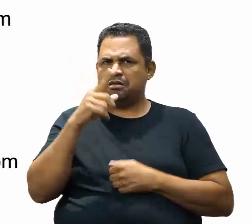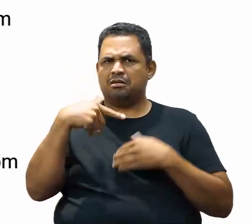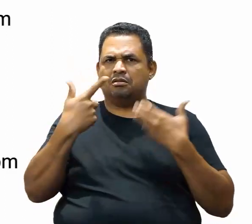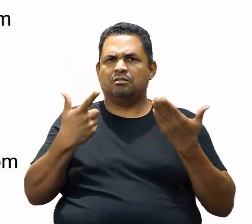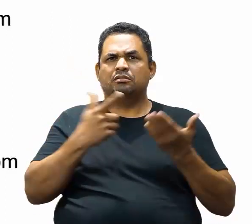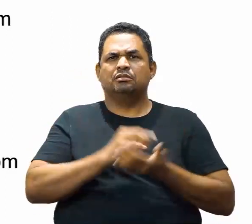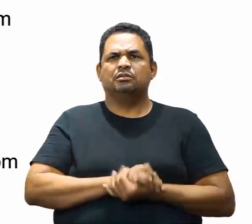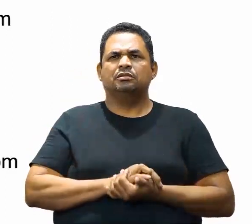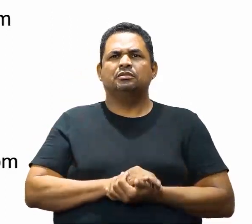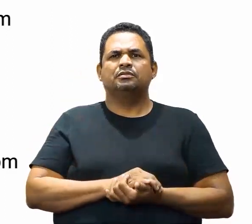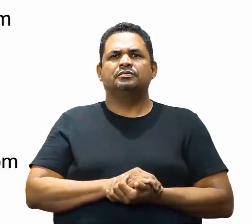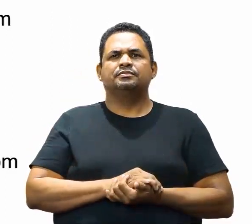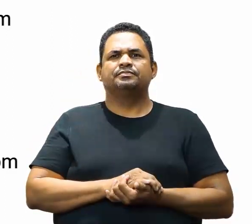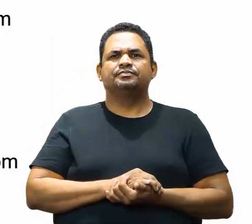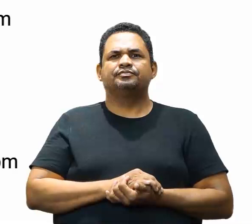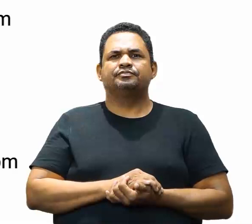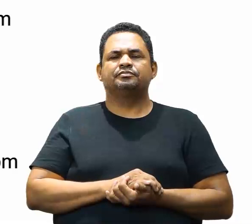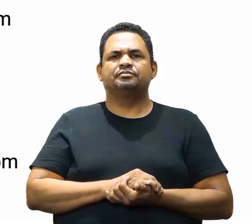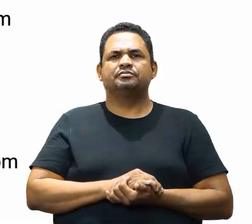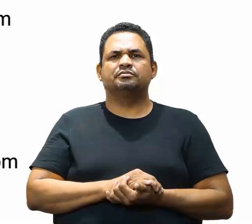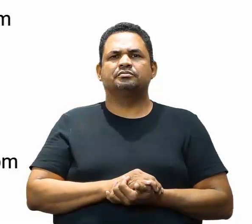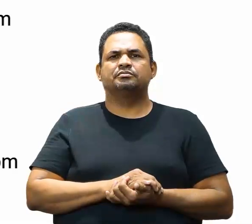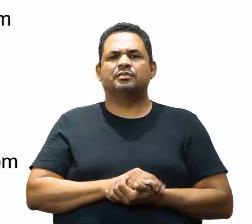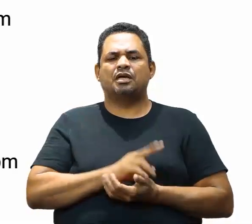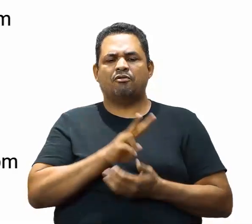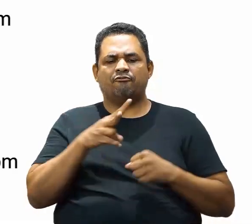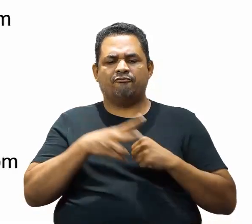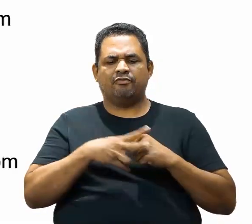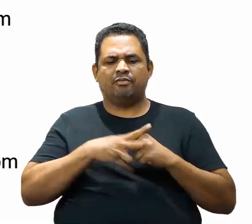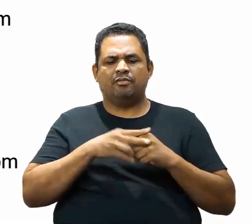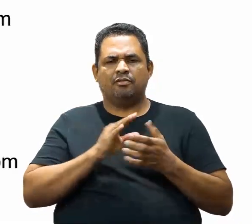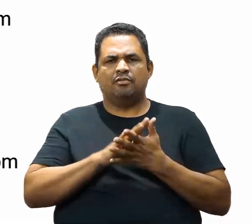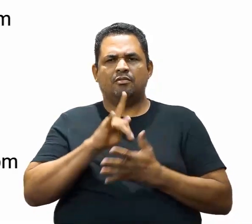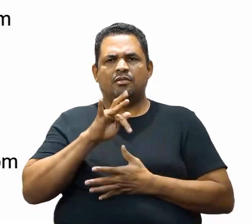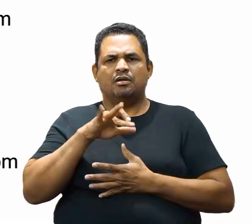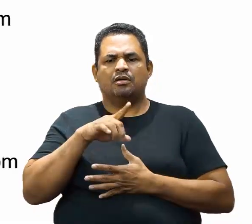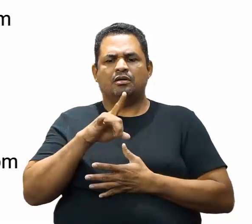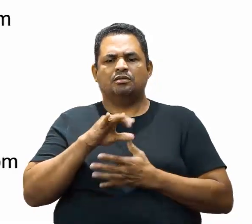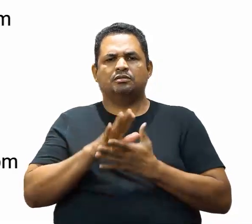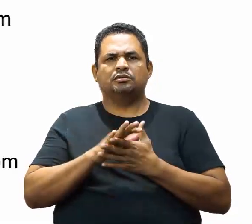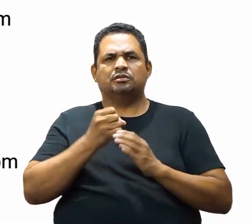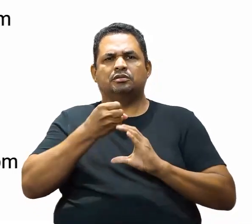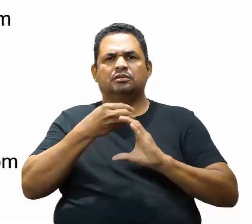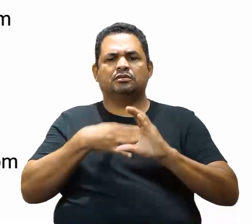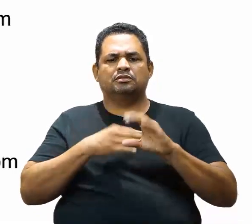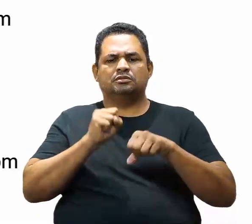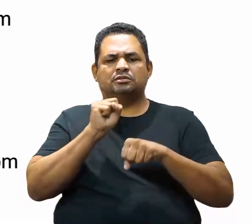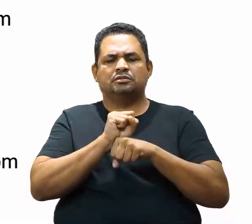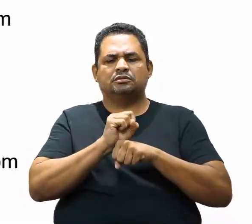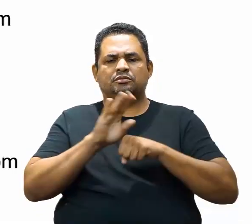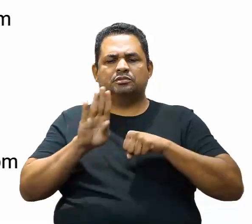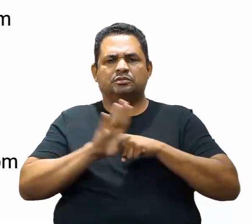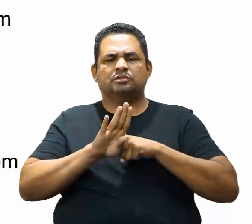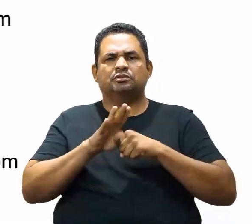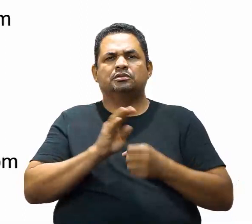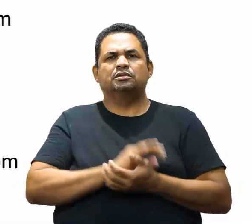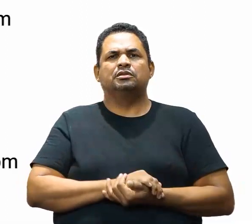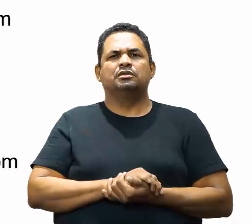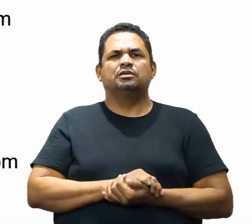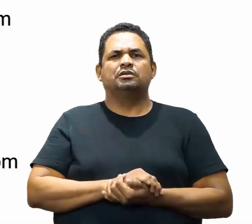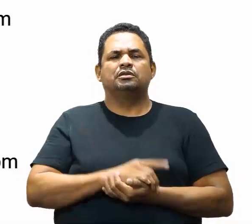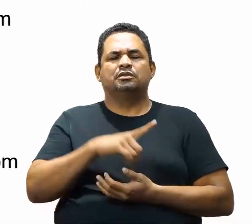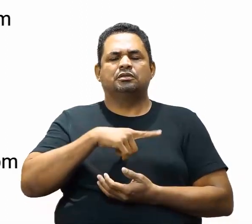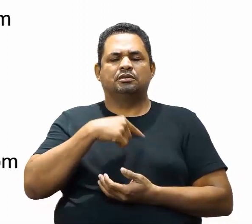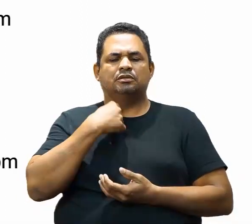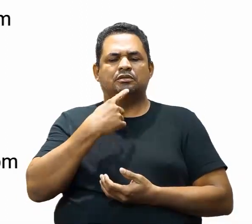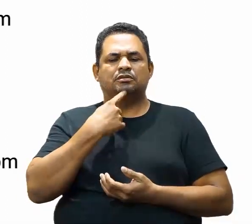lo dicho, é o meu verbo no particípio com função de substantivo. Se você tiver dúvida, é só você fazer